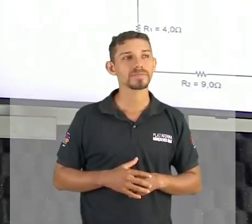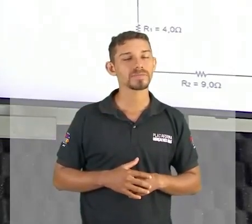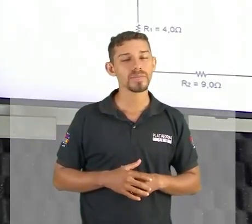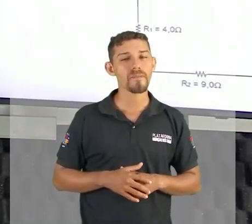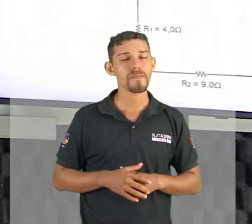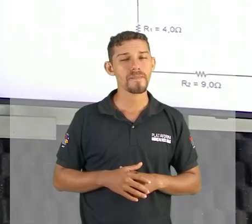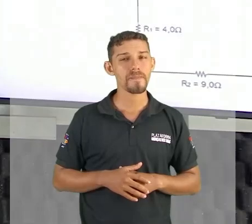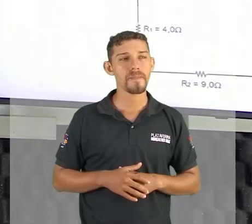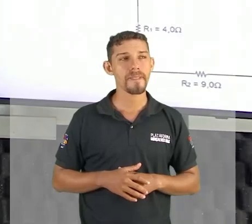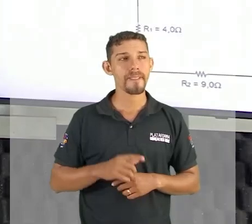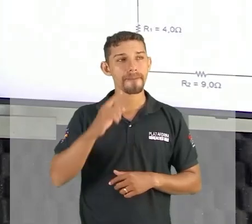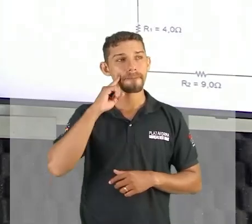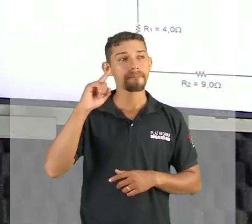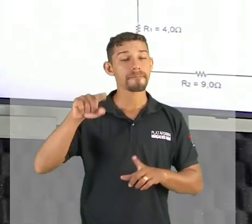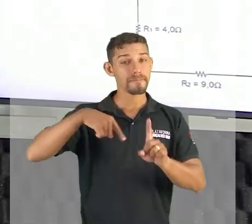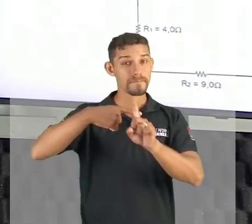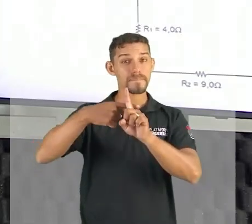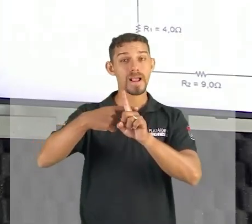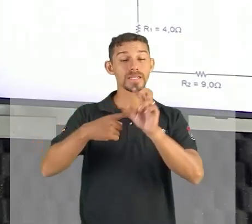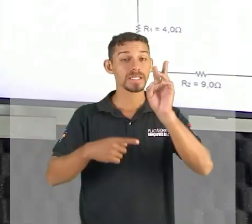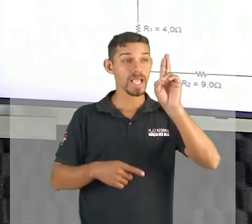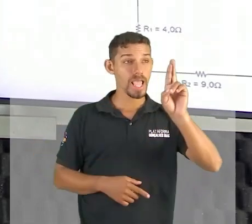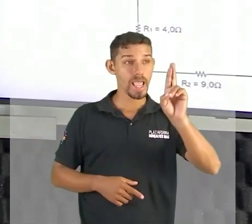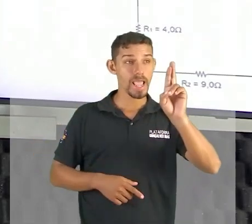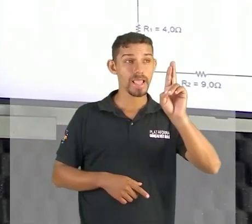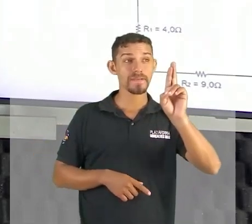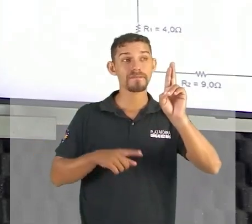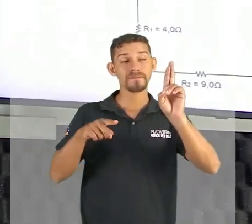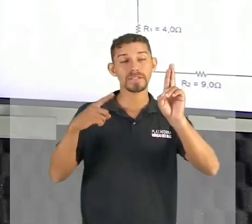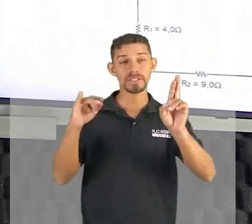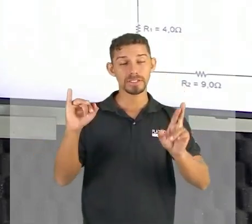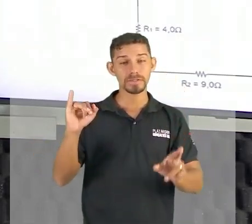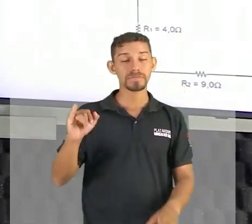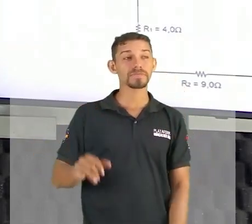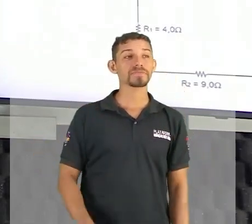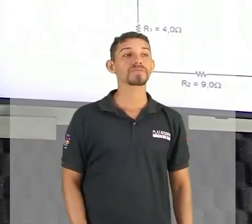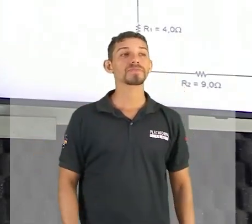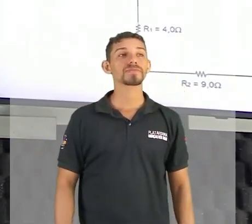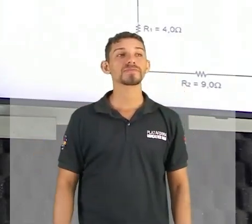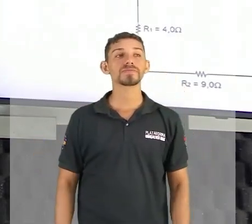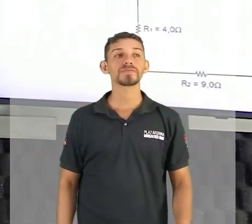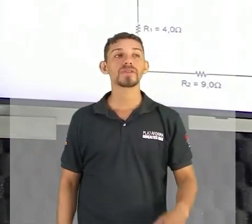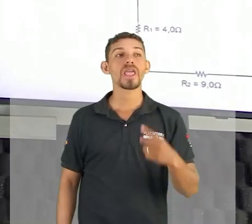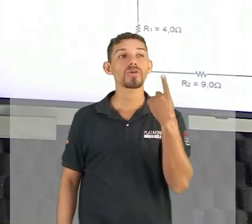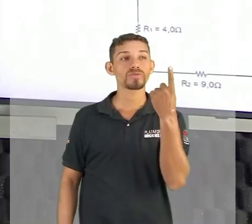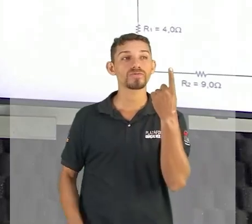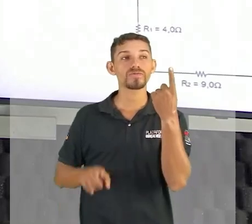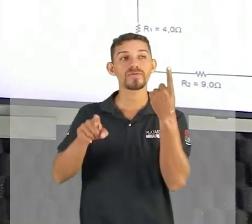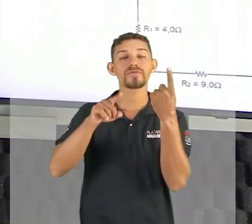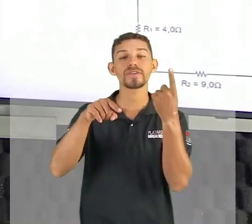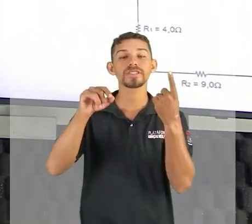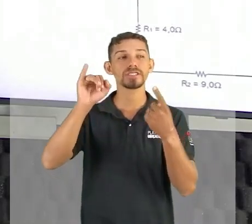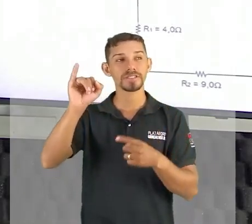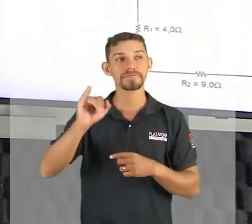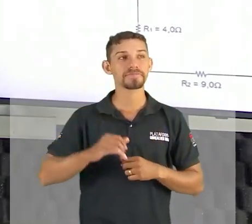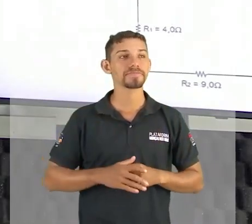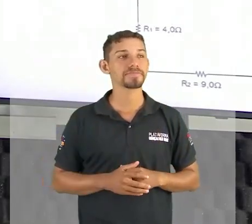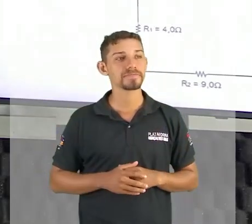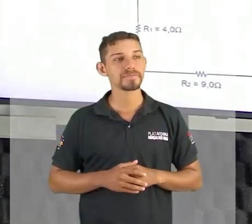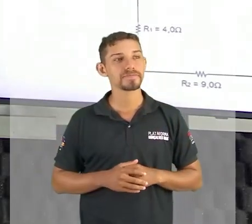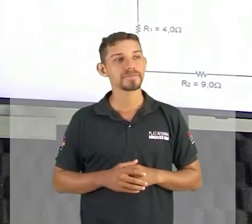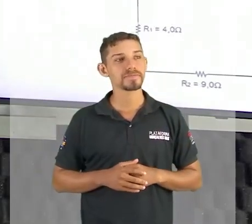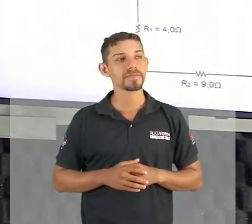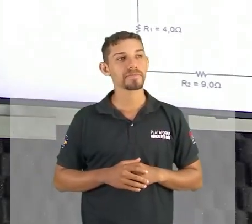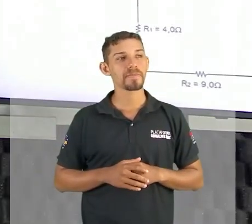vai vai vai ó mais R x i quem é o r é 1 x i vamos